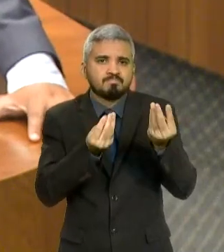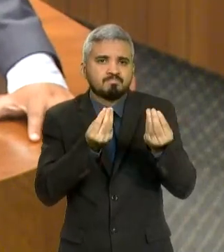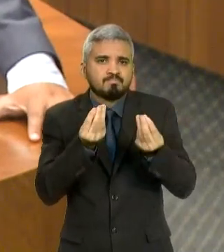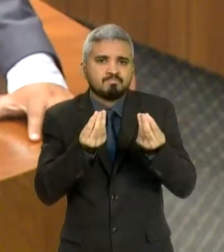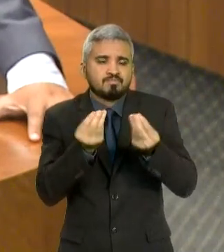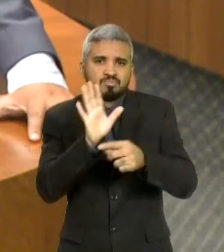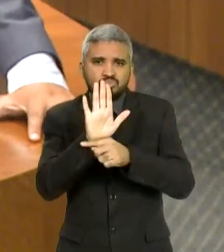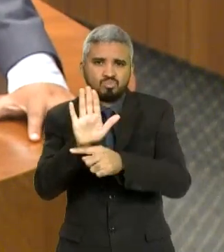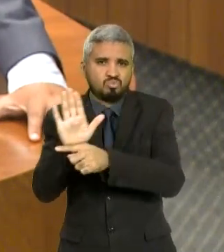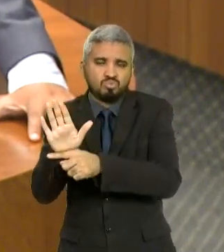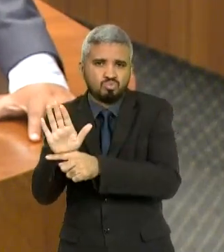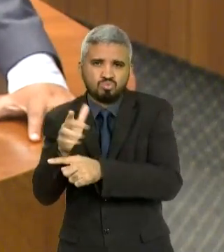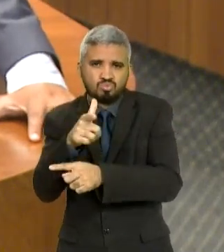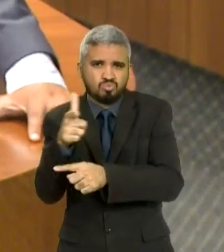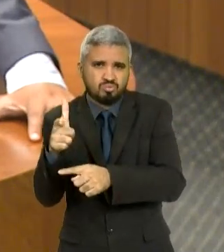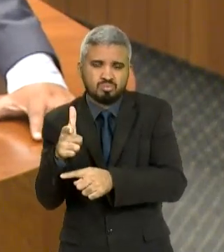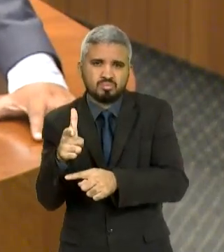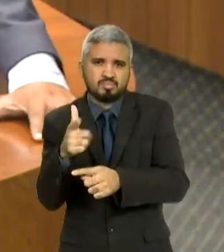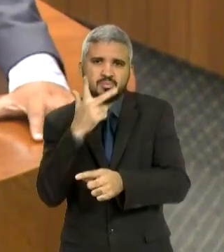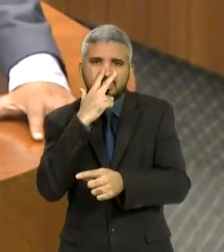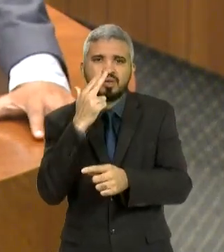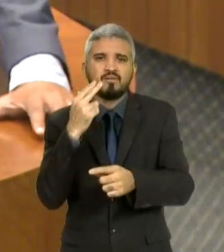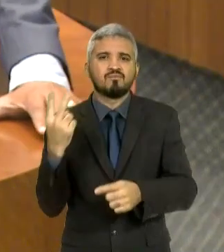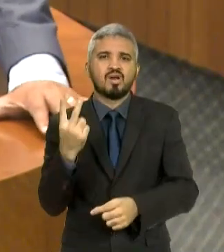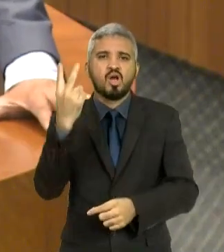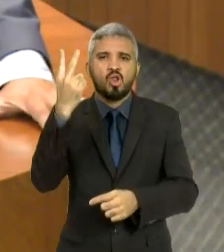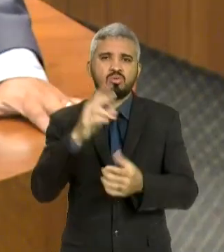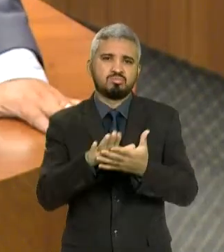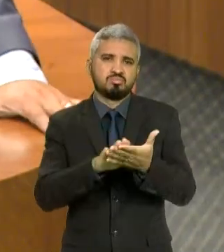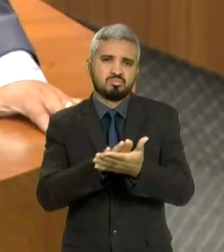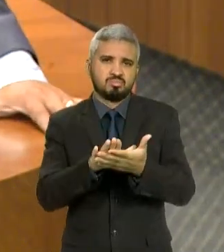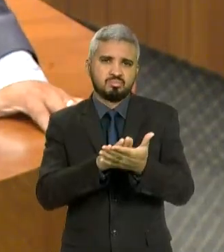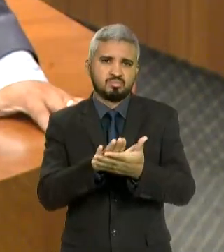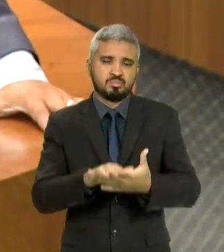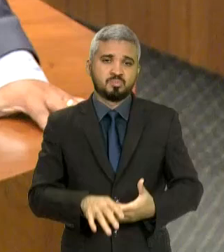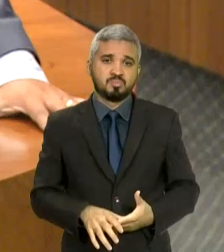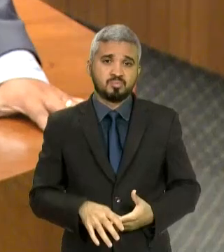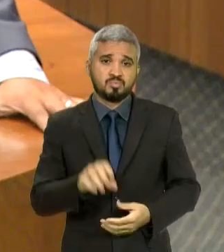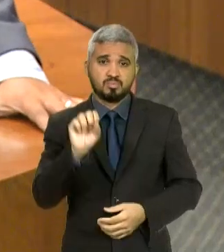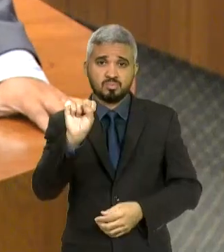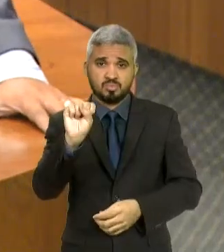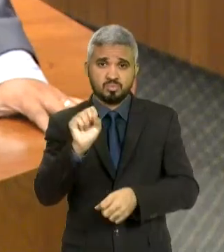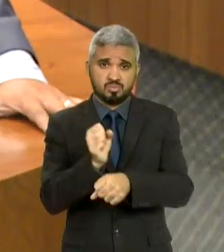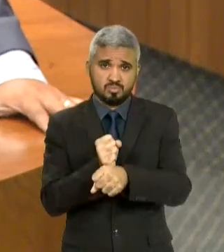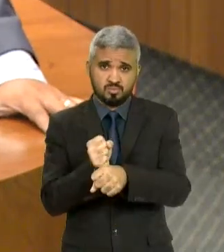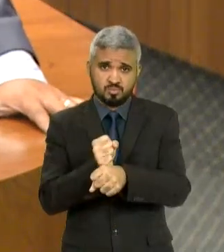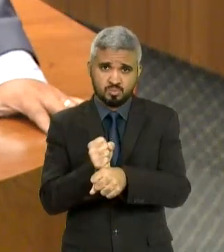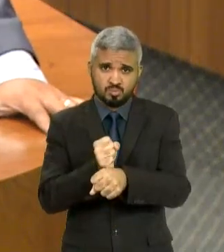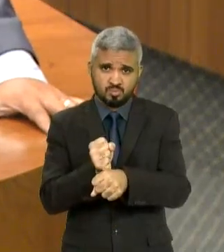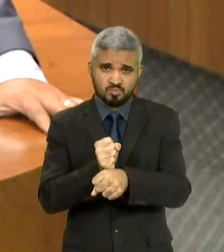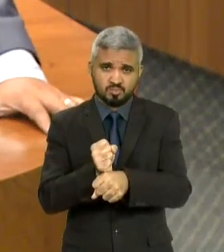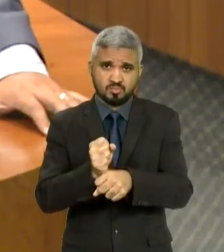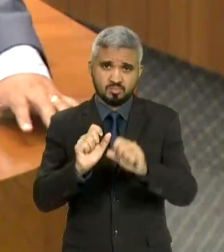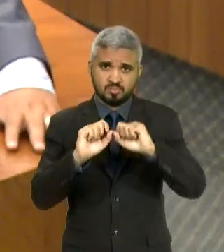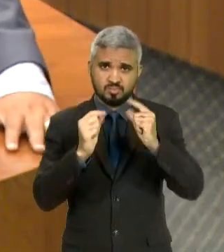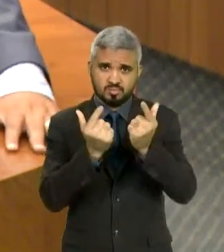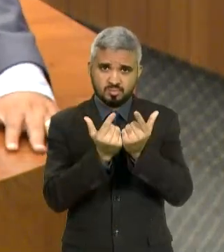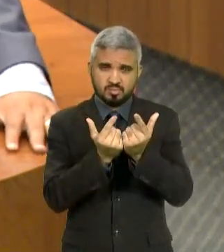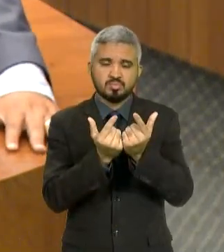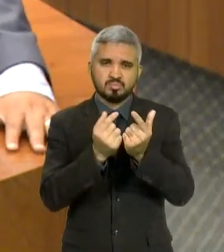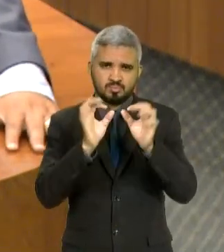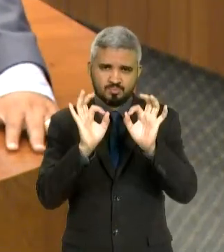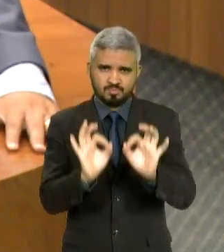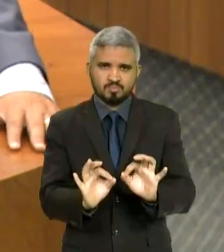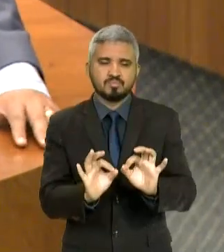represento aqui na Assembleia Legislativa nesses 8 anos, ele trouxe resultados para o nosso